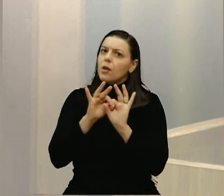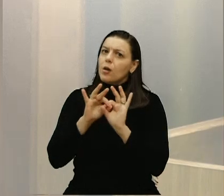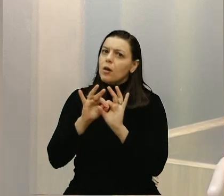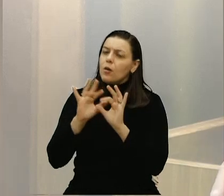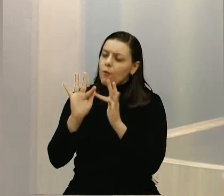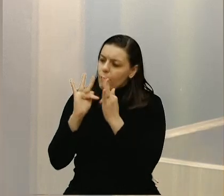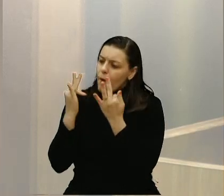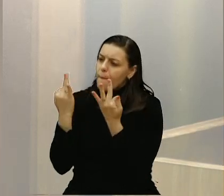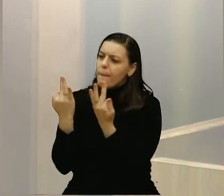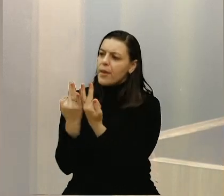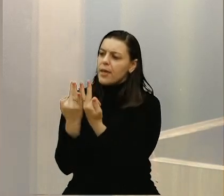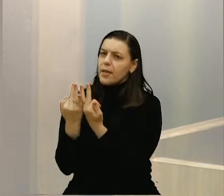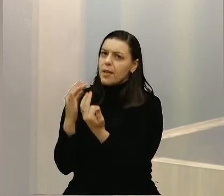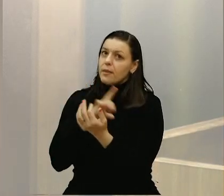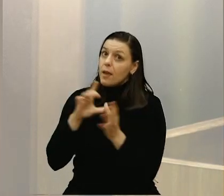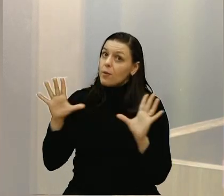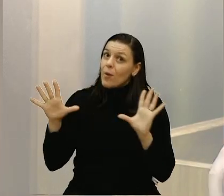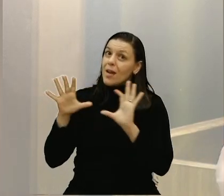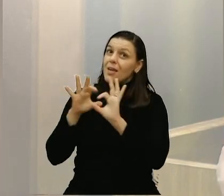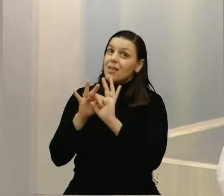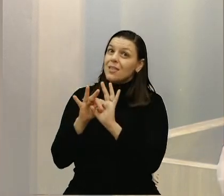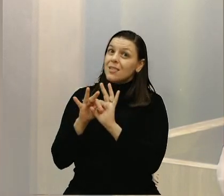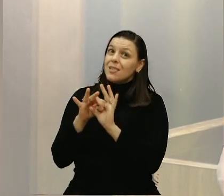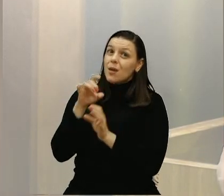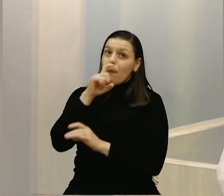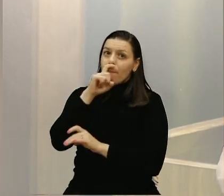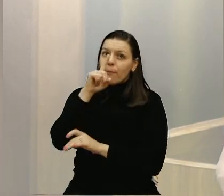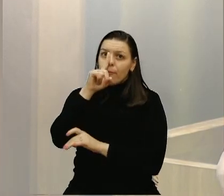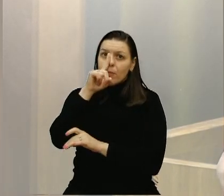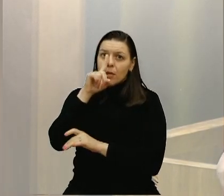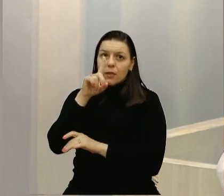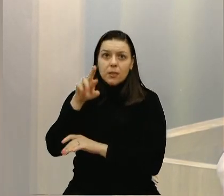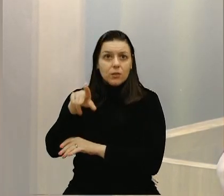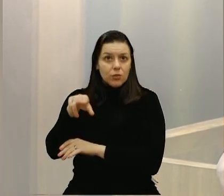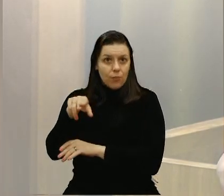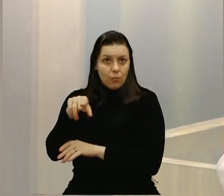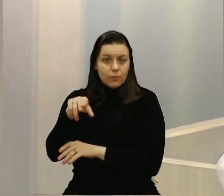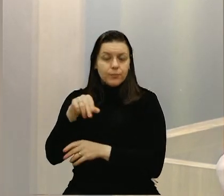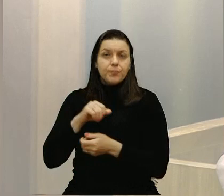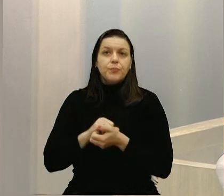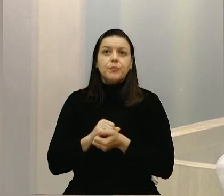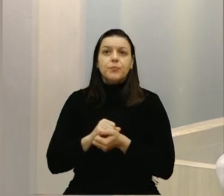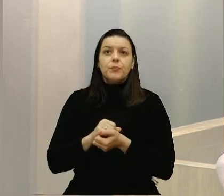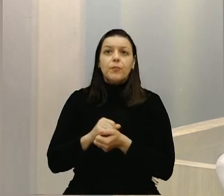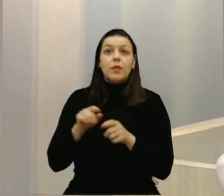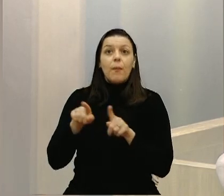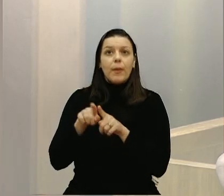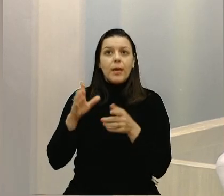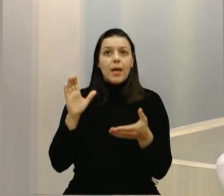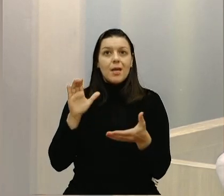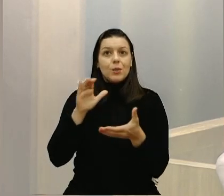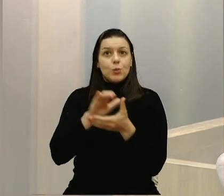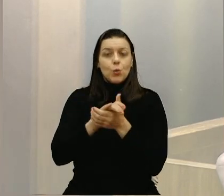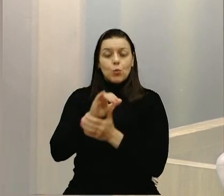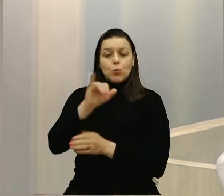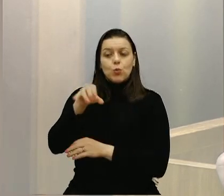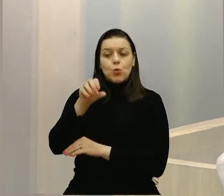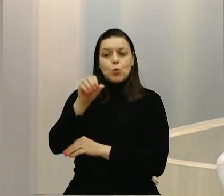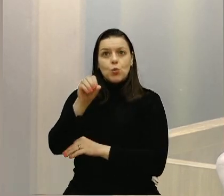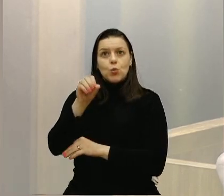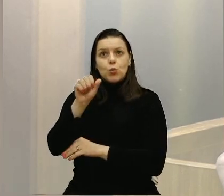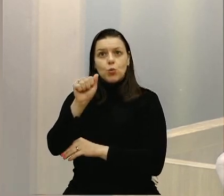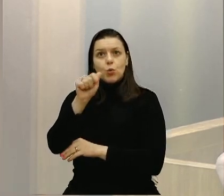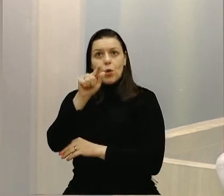Cultivando uma ligação muito forte com seus pais e irmãos. A Mãe Cecília casou-se com João da Silva